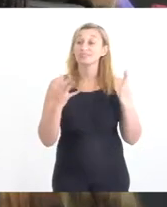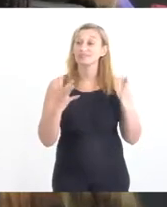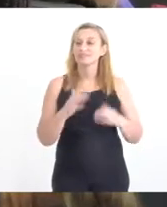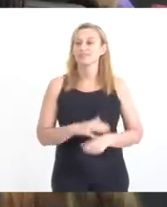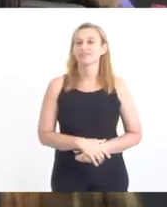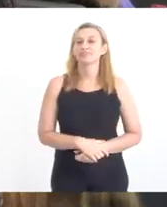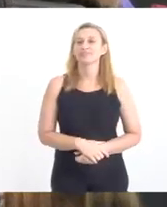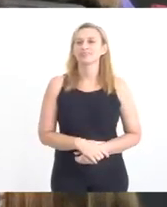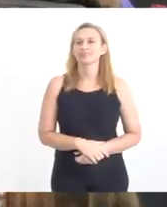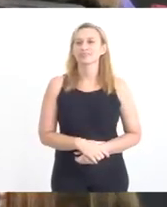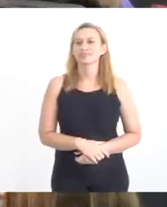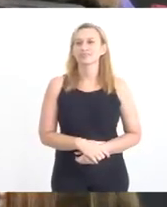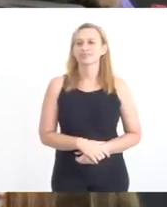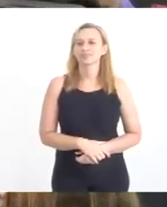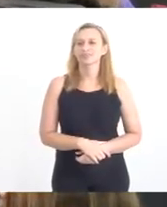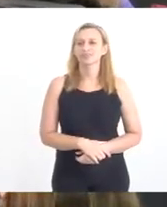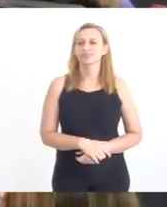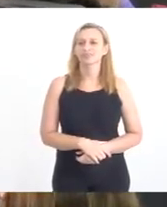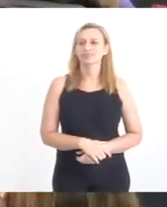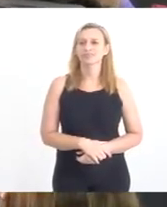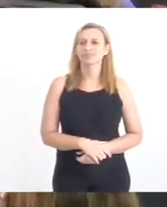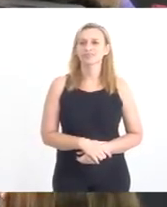E aí